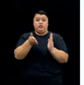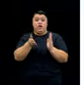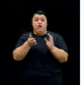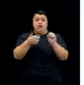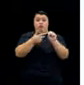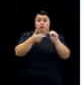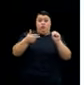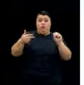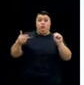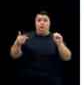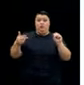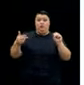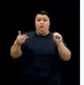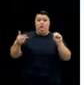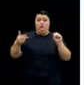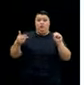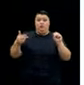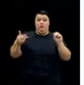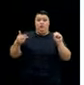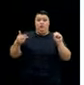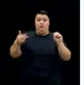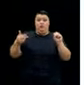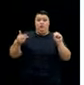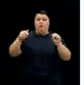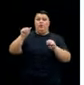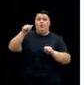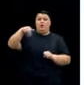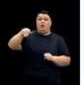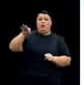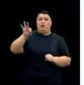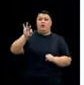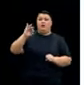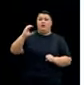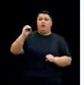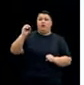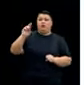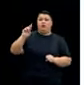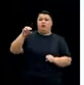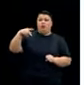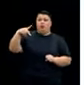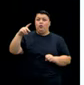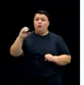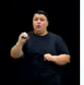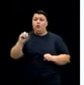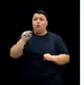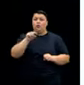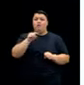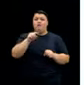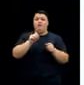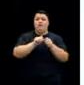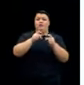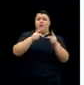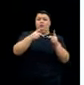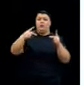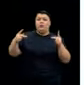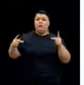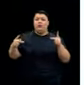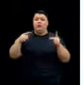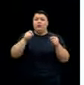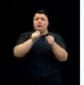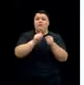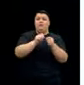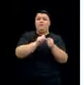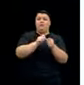uma proteína que vai atuar de modo a tentar inativar ou destruir esse agente estranho, esse corpo estranho, esse